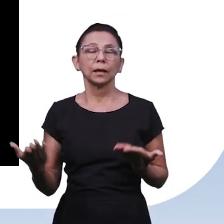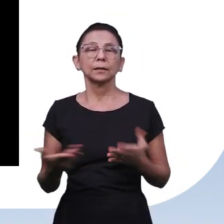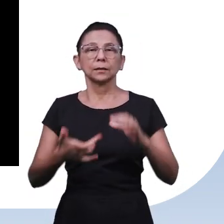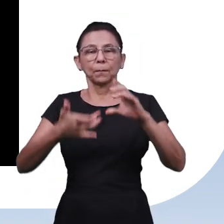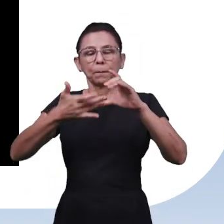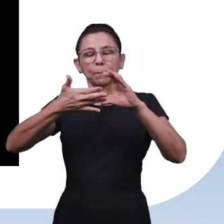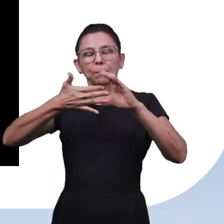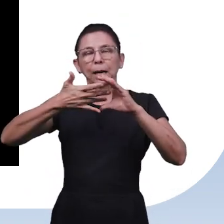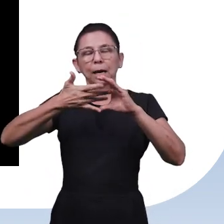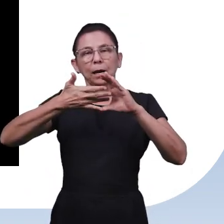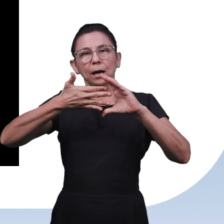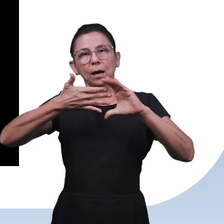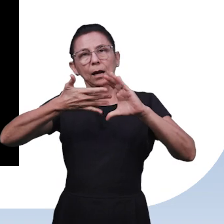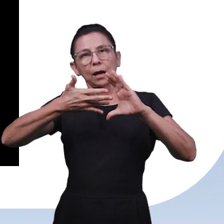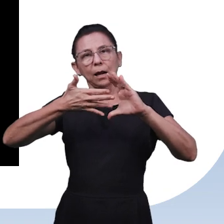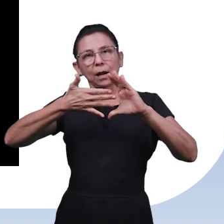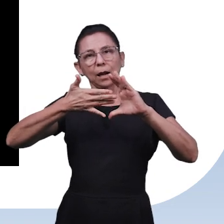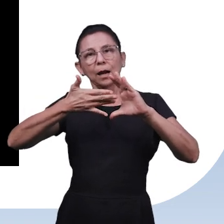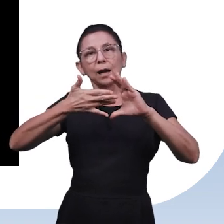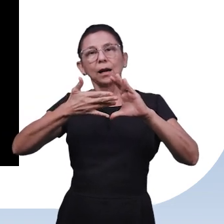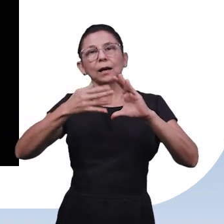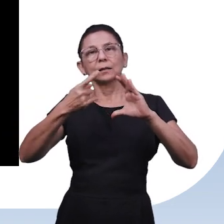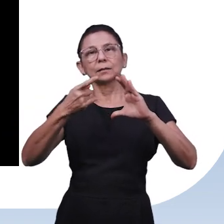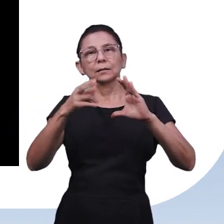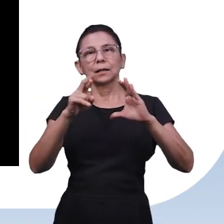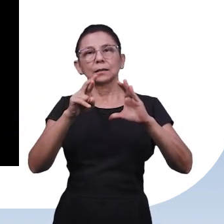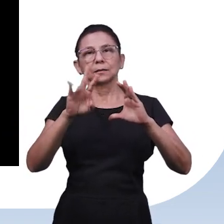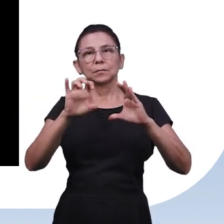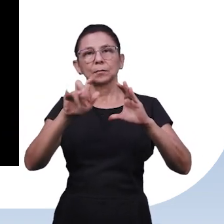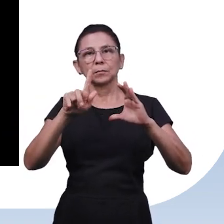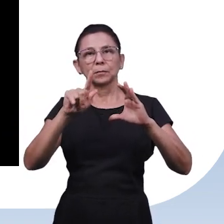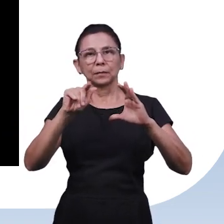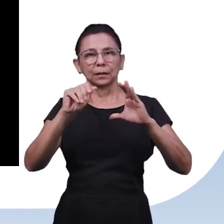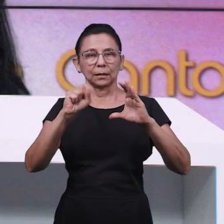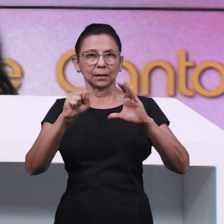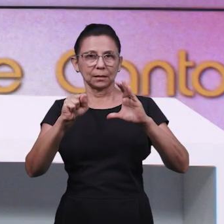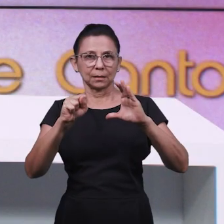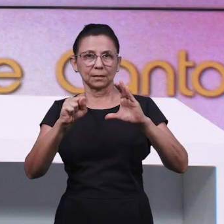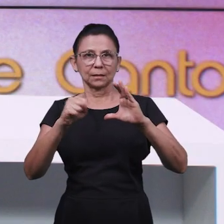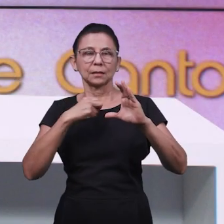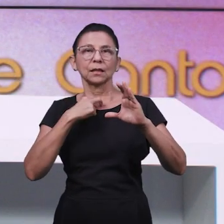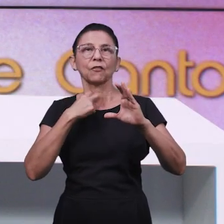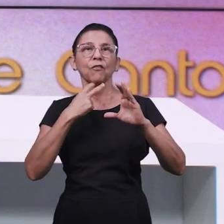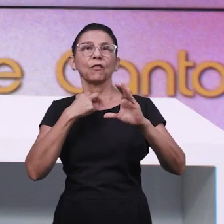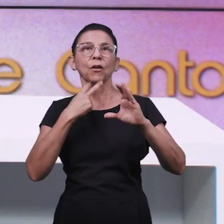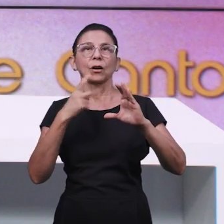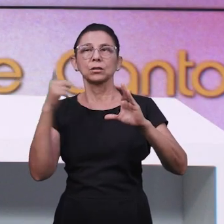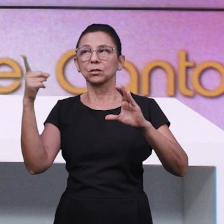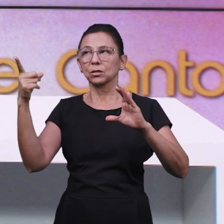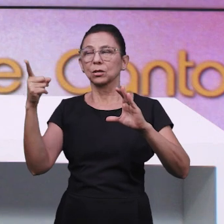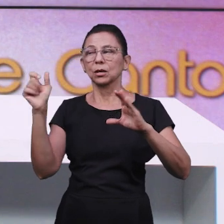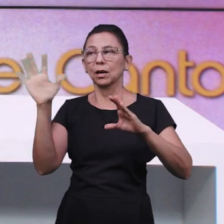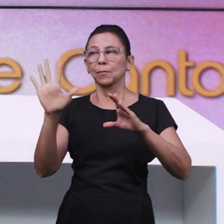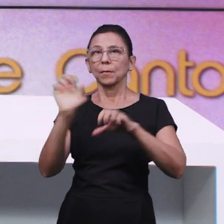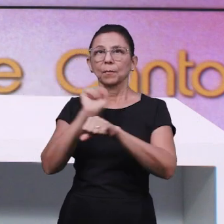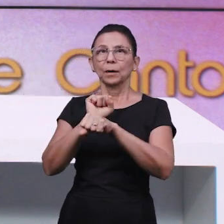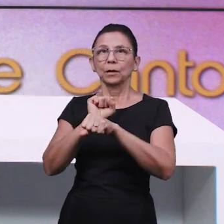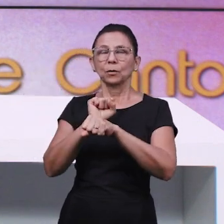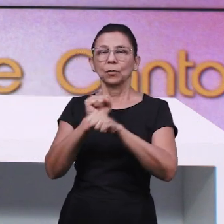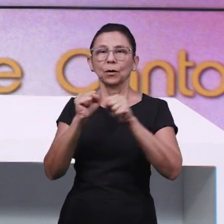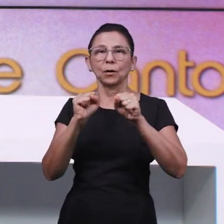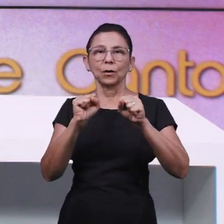movimento de vibração das nossas pregas vocais. Vejam que agora a imagem está parada e a prega